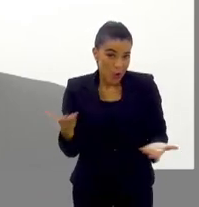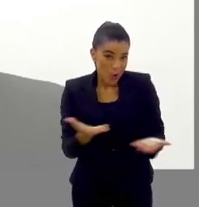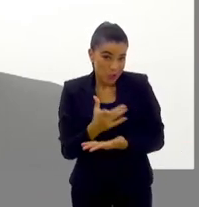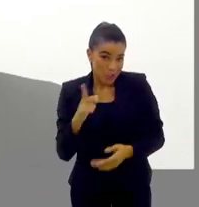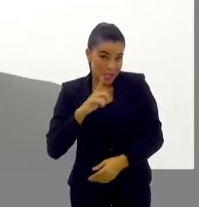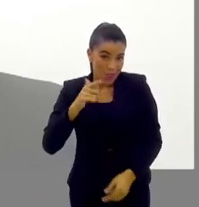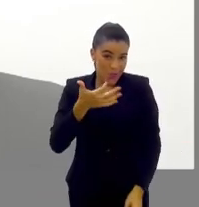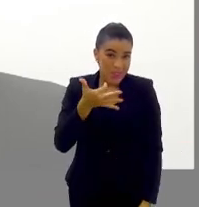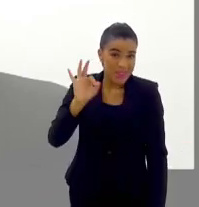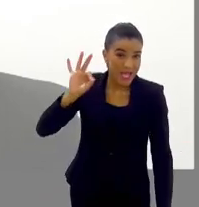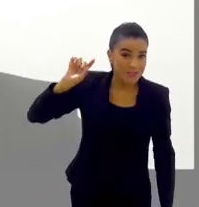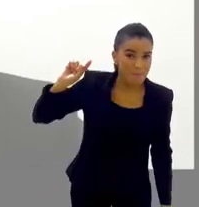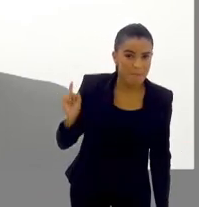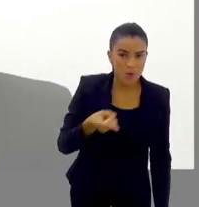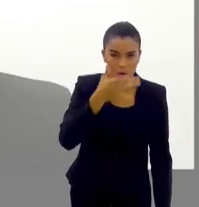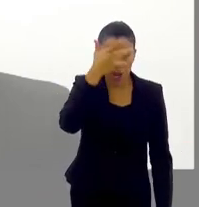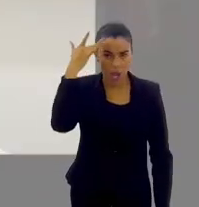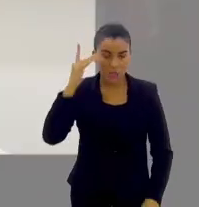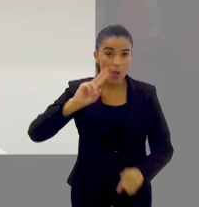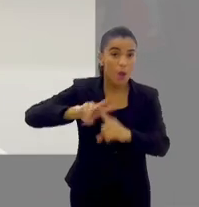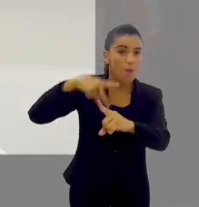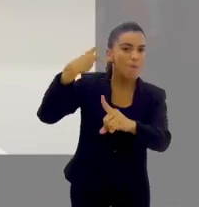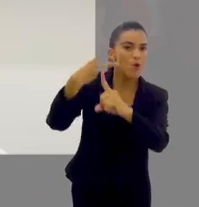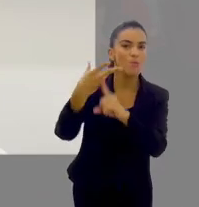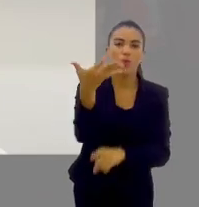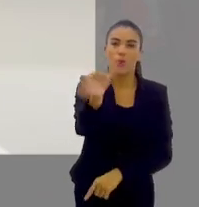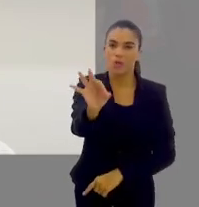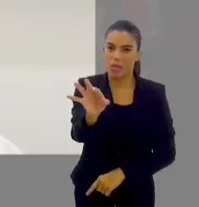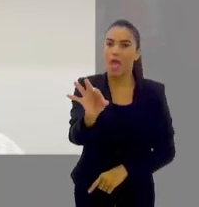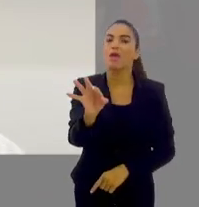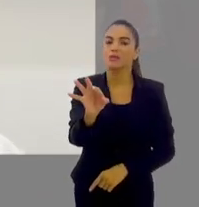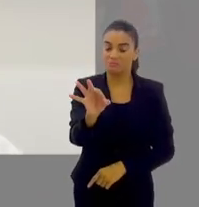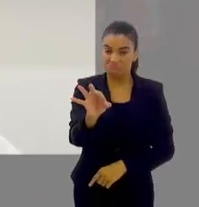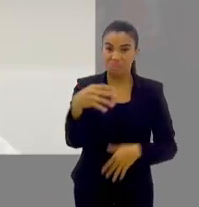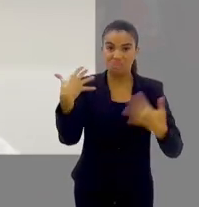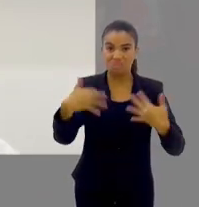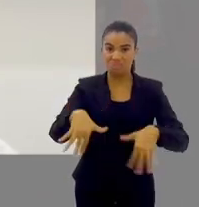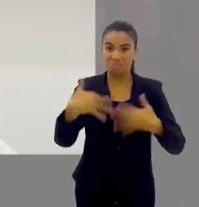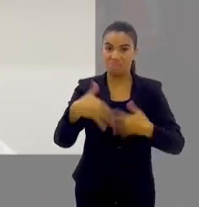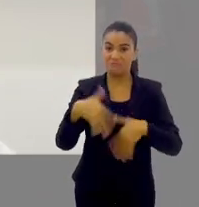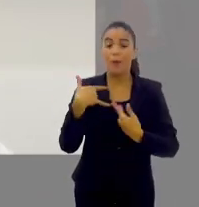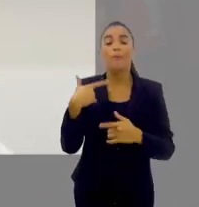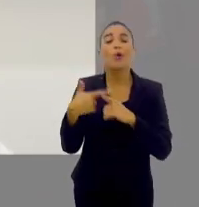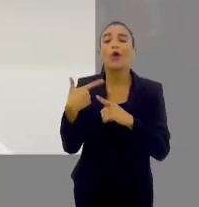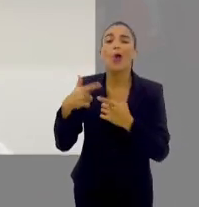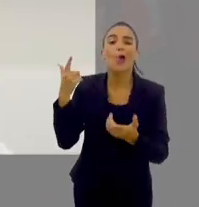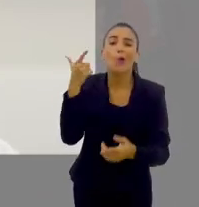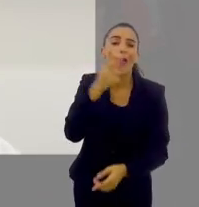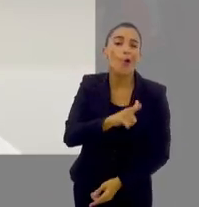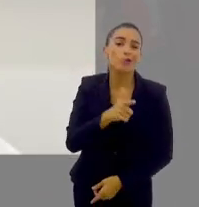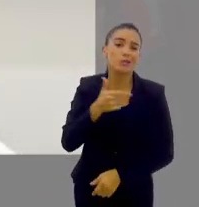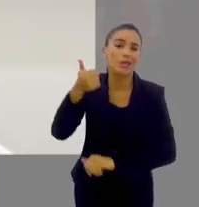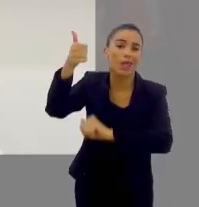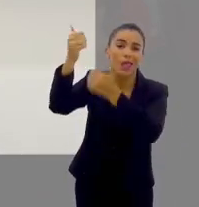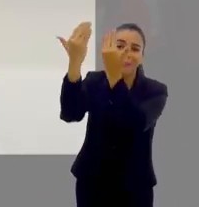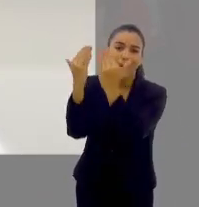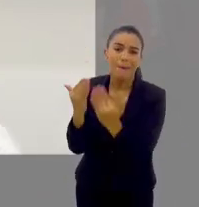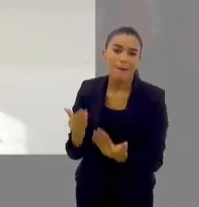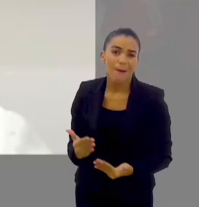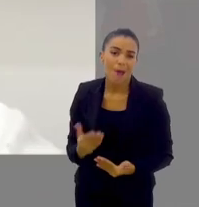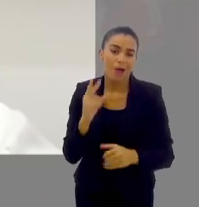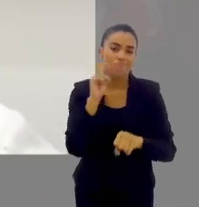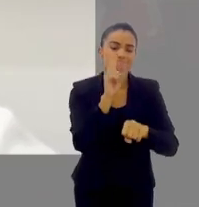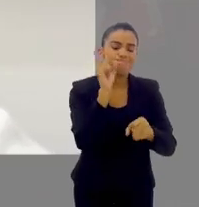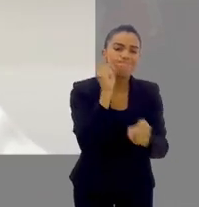se eu tenho hoje 10 mil casos notificados, eu multiplico por 10, que são aqueles que eu não consegui pegar na minha avaliação